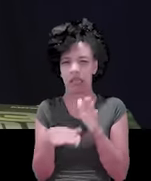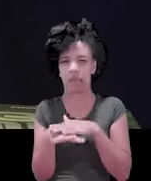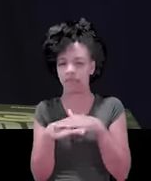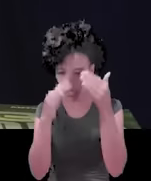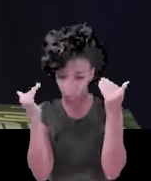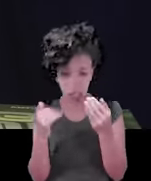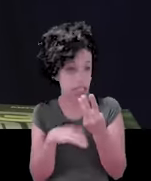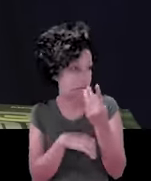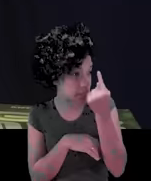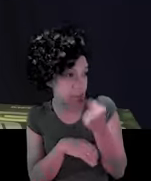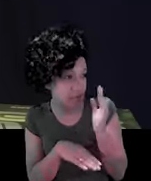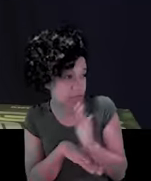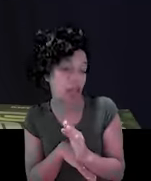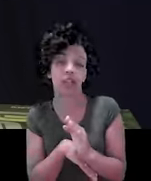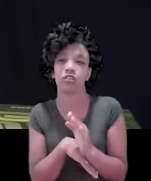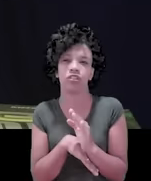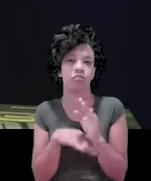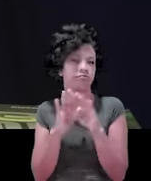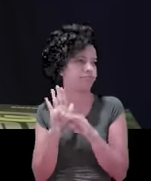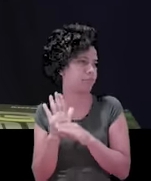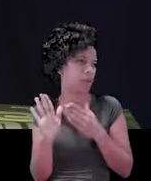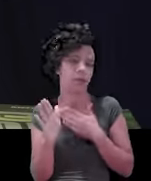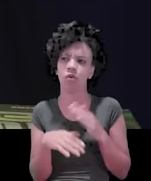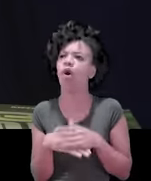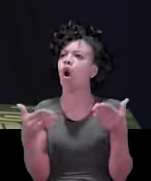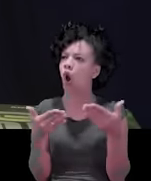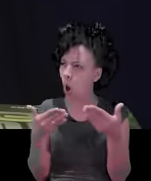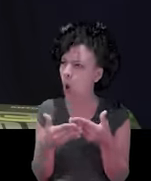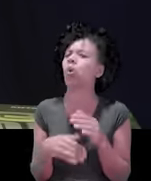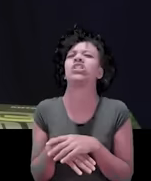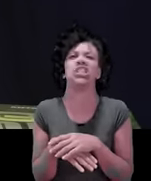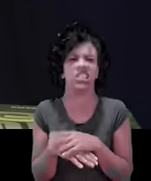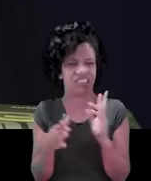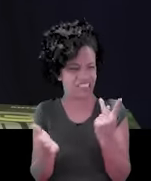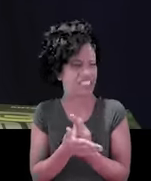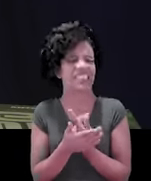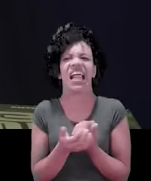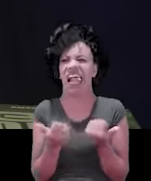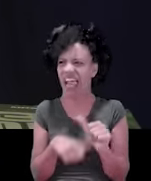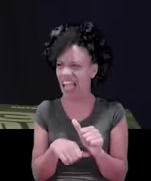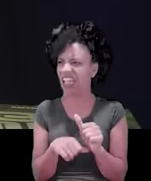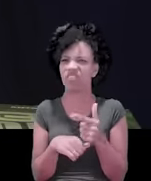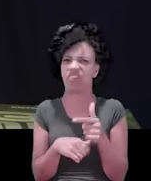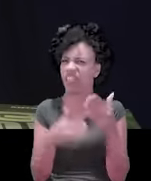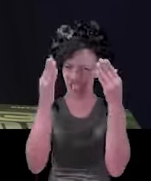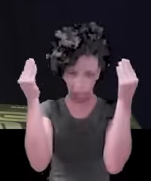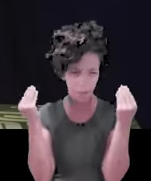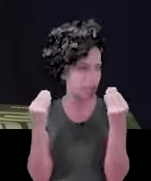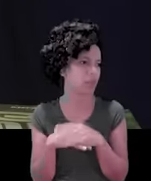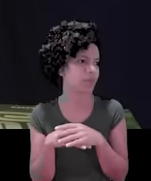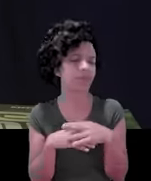nada para fazer abrigo já tava dando 3:30 completamente fora minha rotina foi hoje eu me estrepei Hoje eu vou dormir ao relento